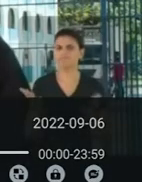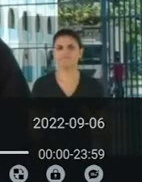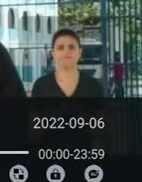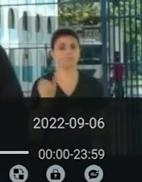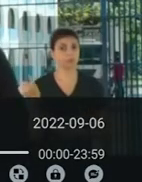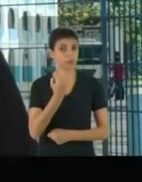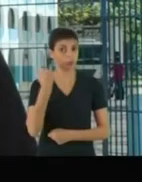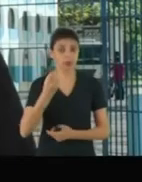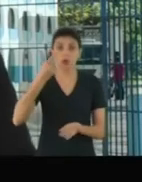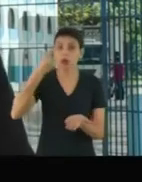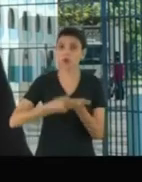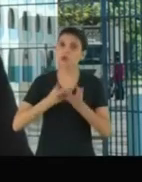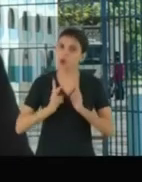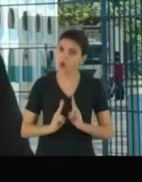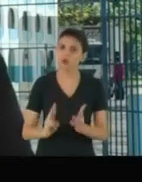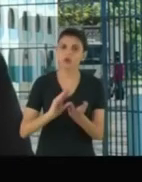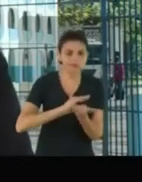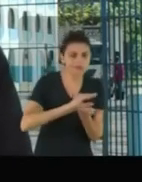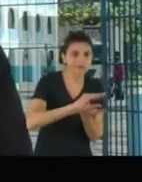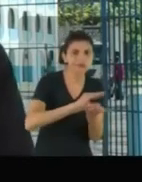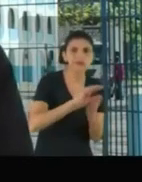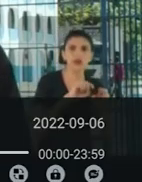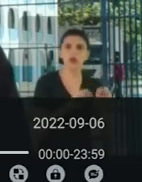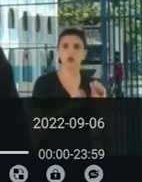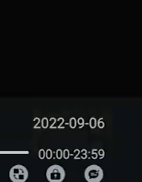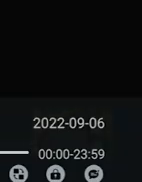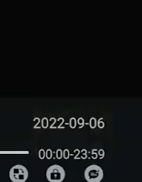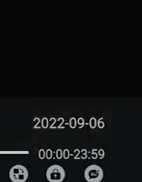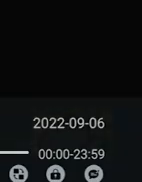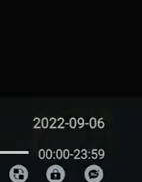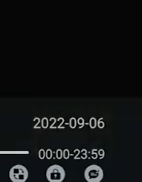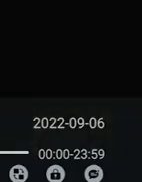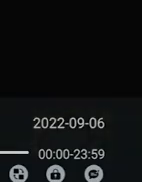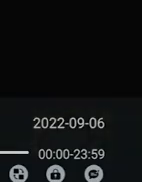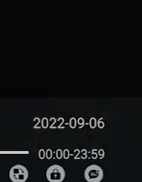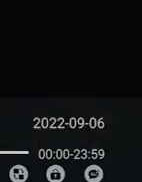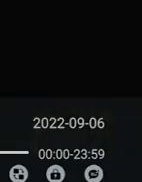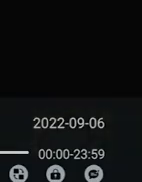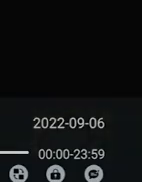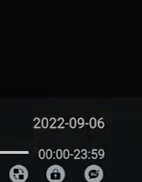E oportunidade. Meu compromisso é continuar investindo na educação.